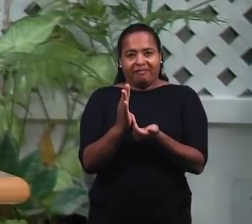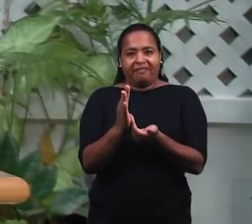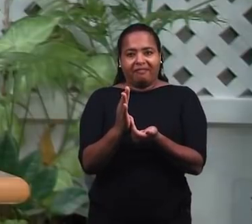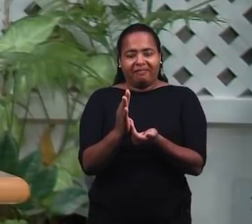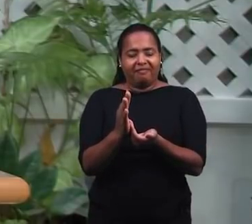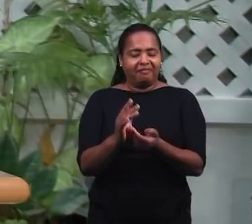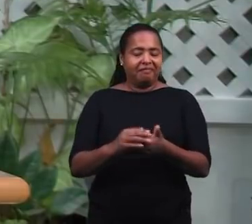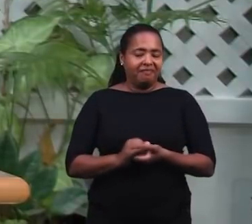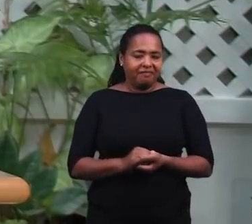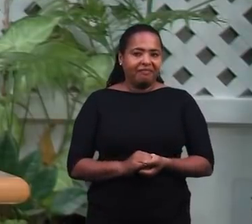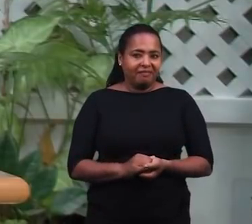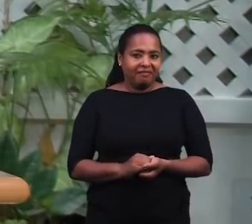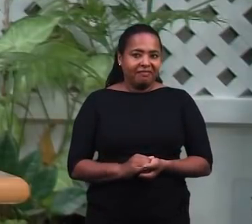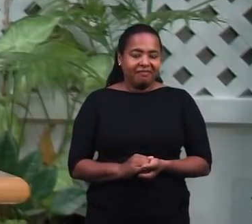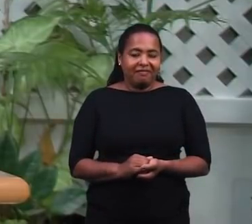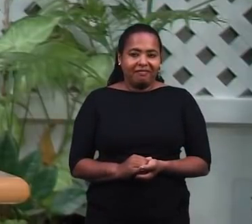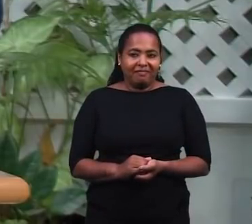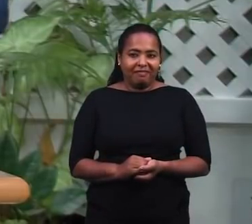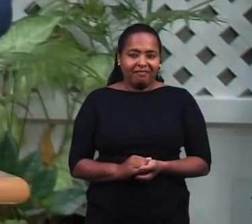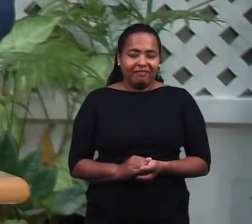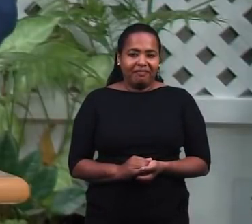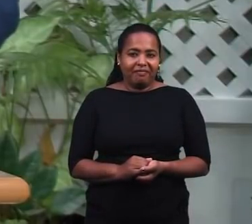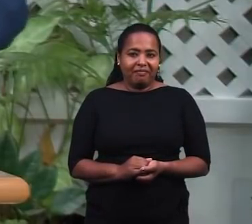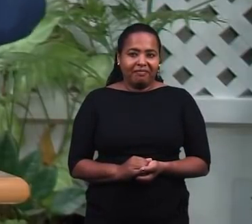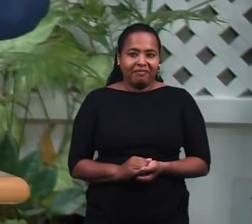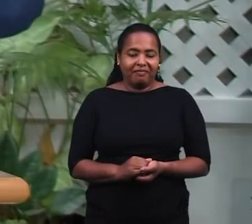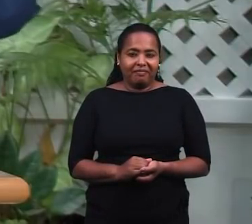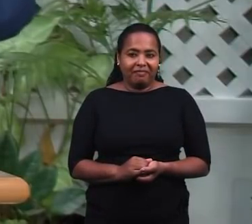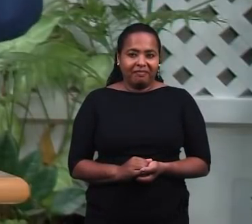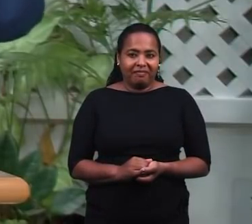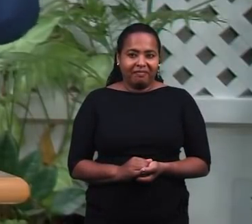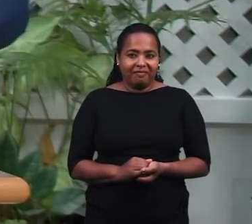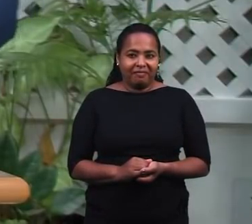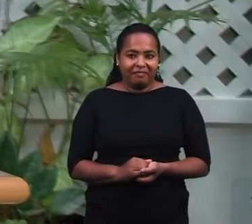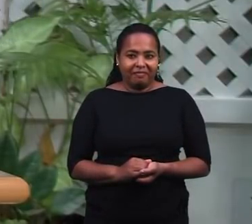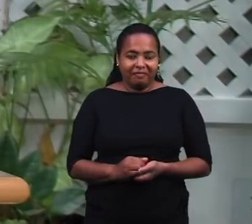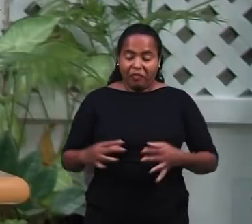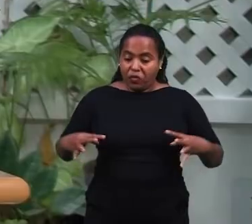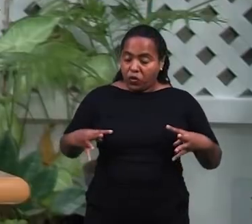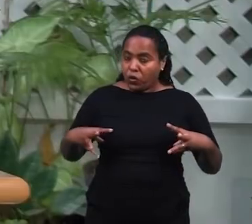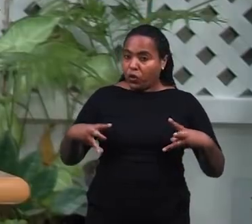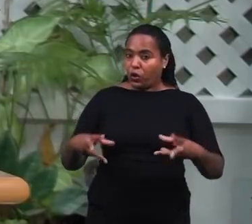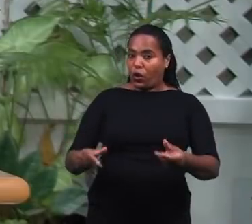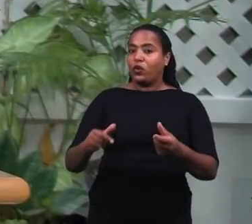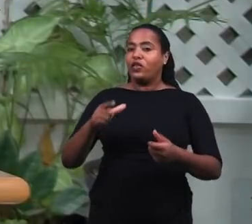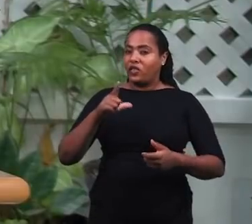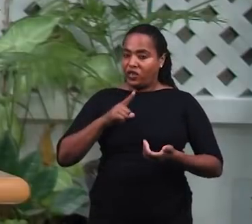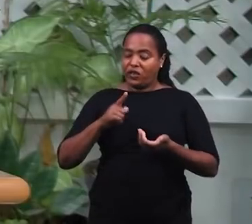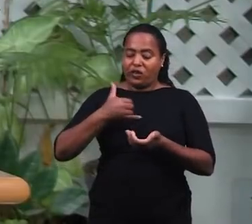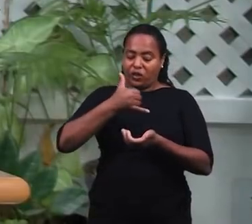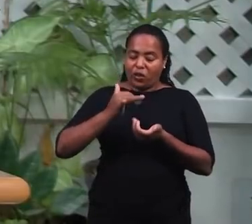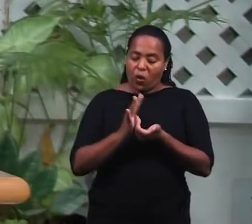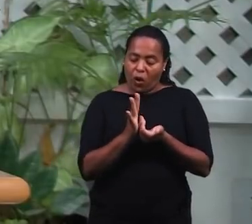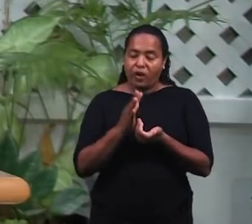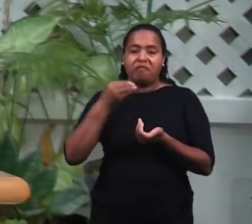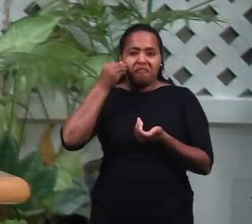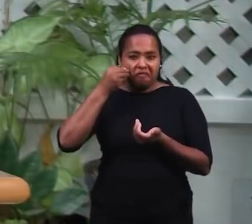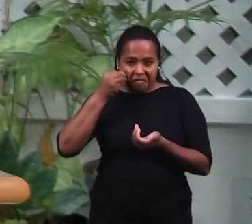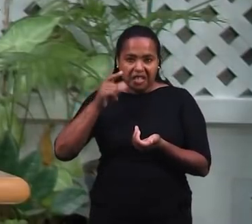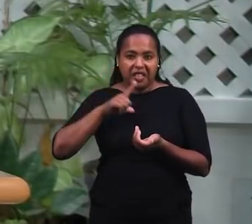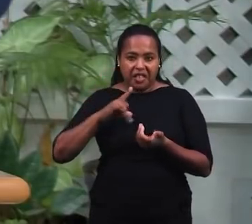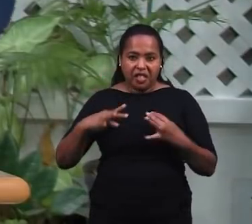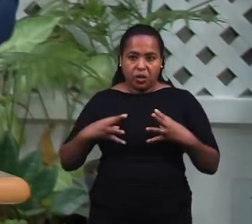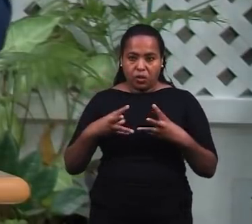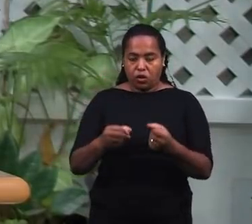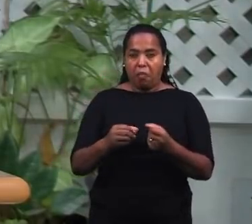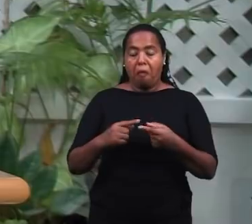Óleo, todos viveram e tiveram a experiência em suas candeias. O